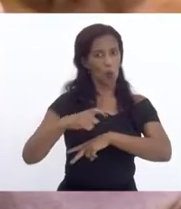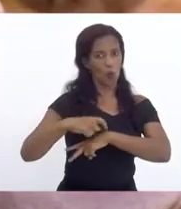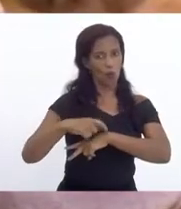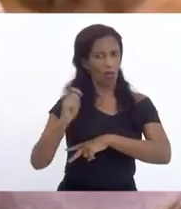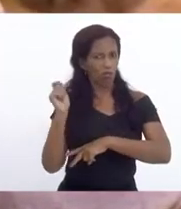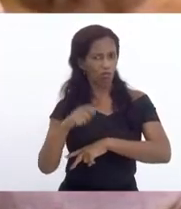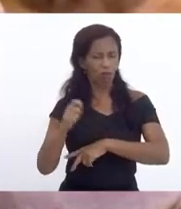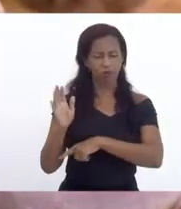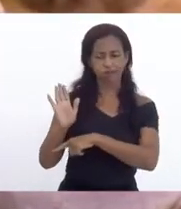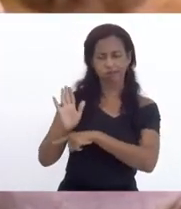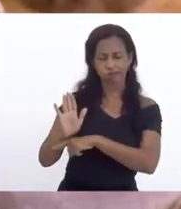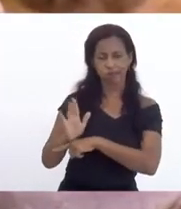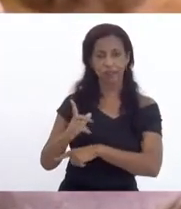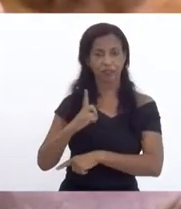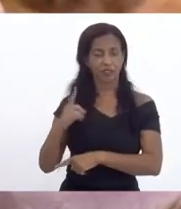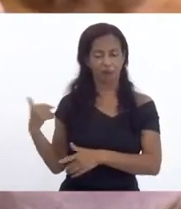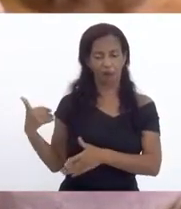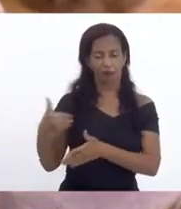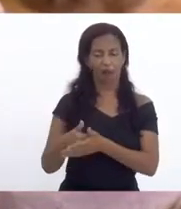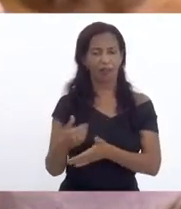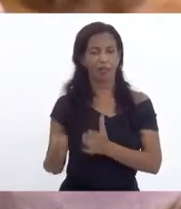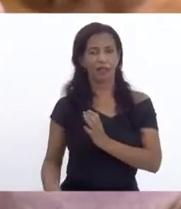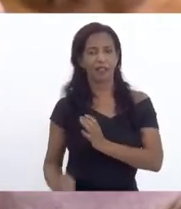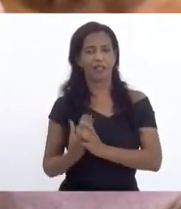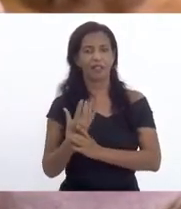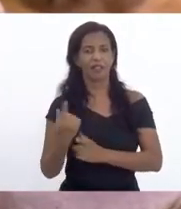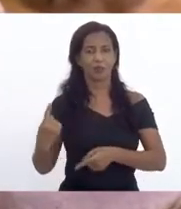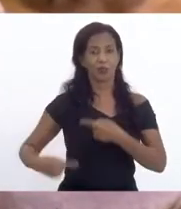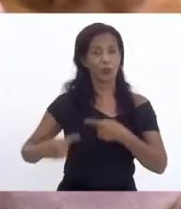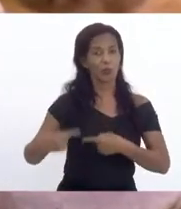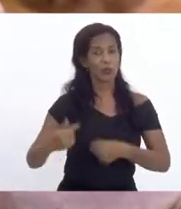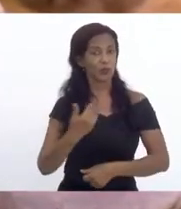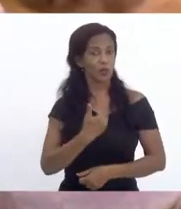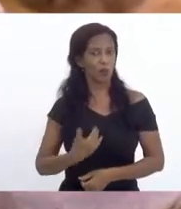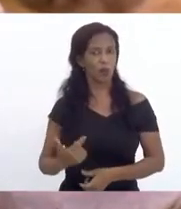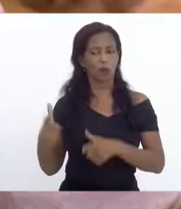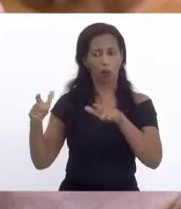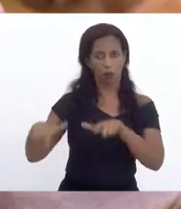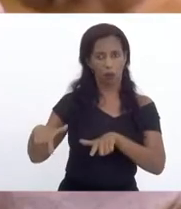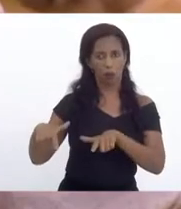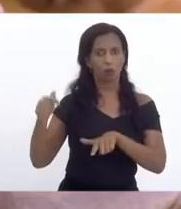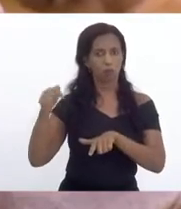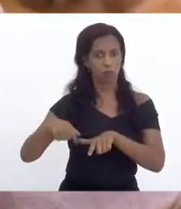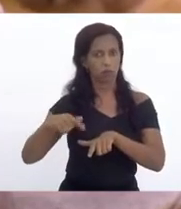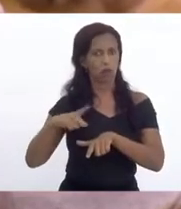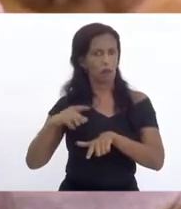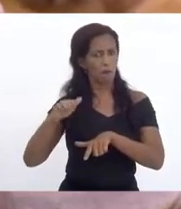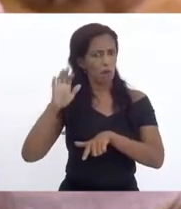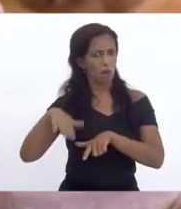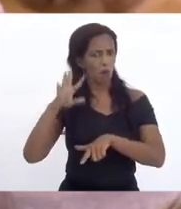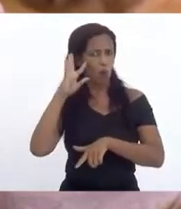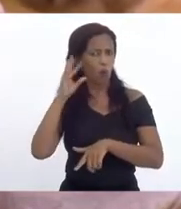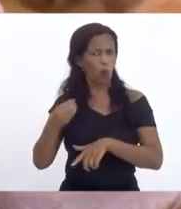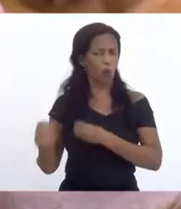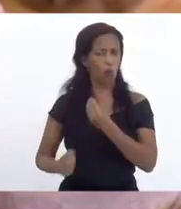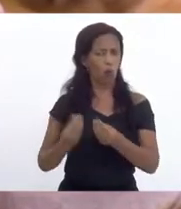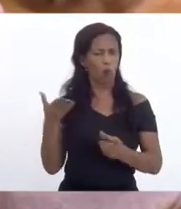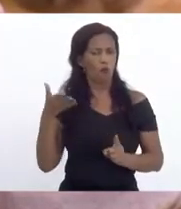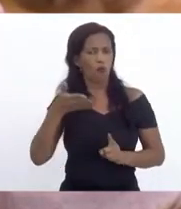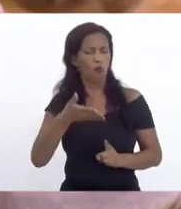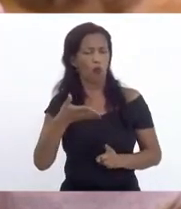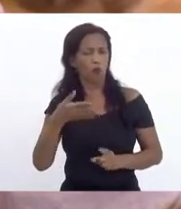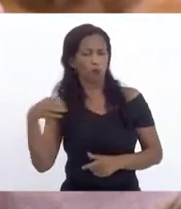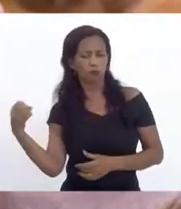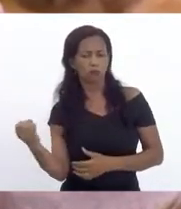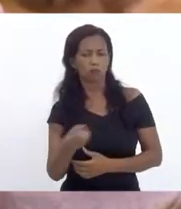também contribuir, nós tivemos recentemente a criação de algumas políticas públicas locais muito bem sucedidas, com foco na